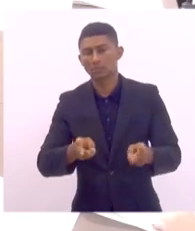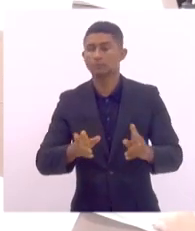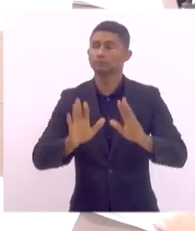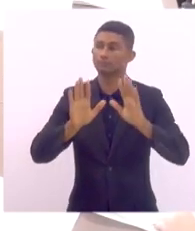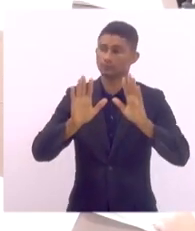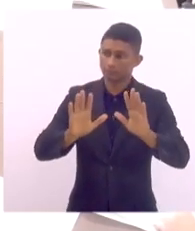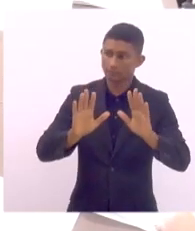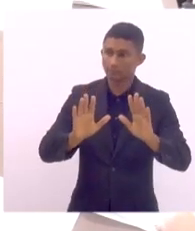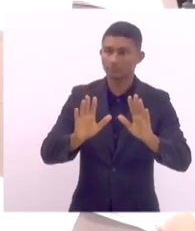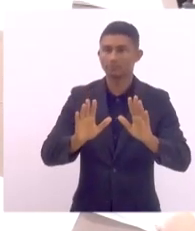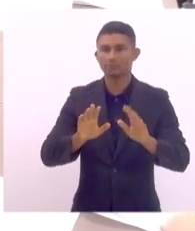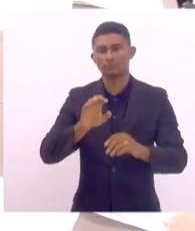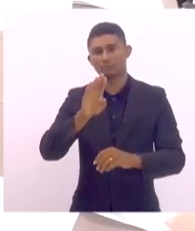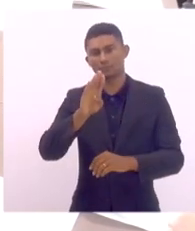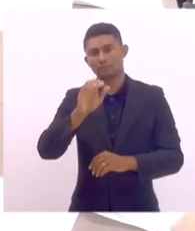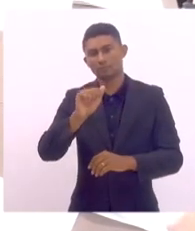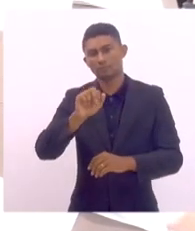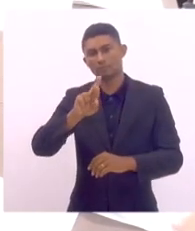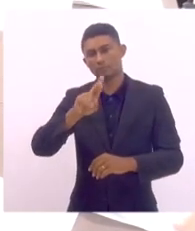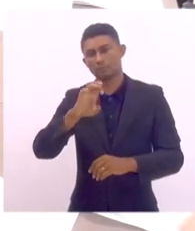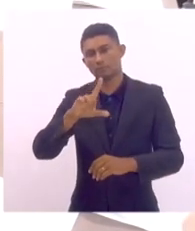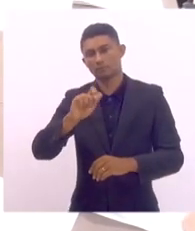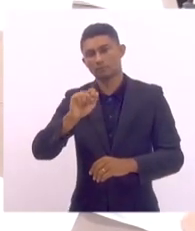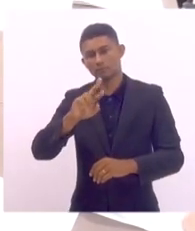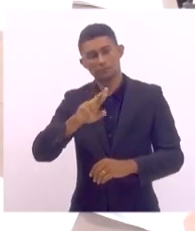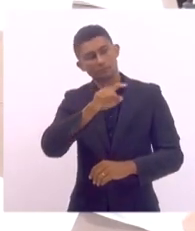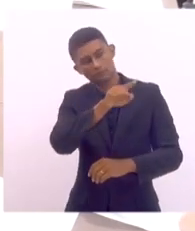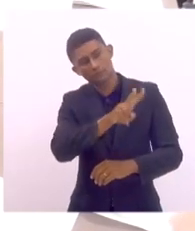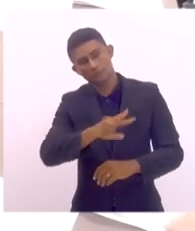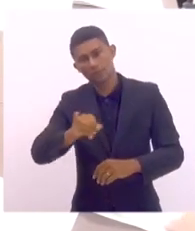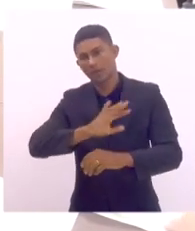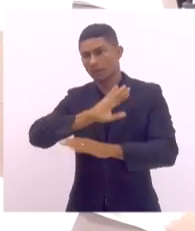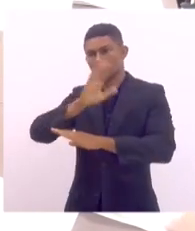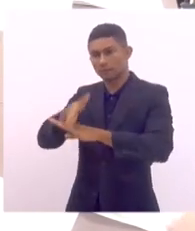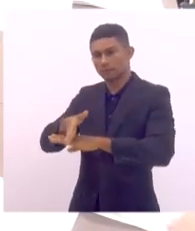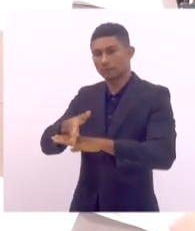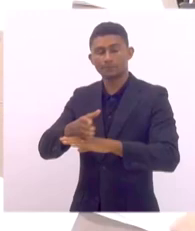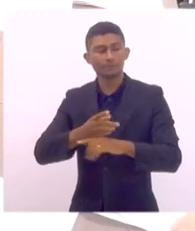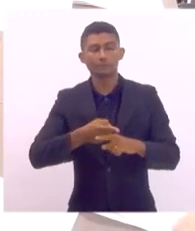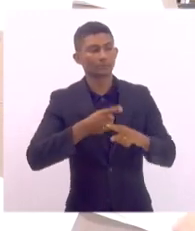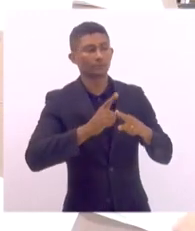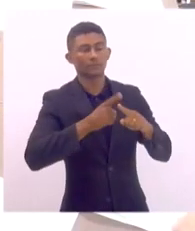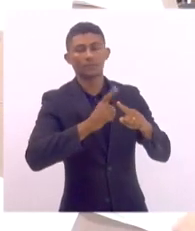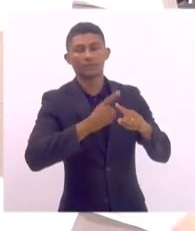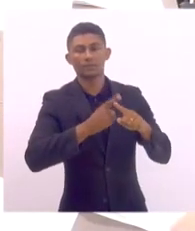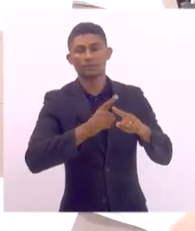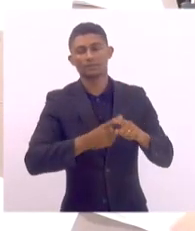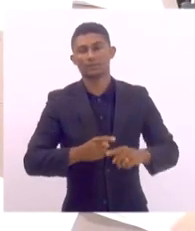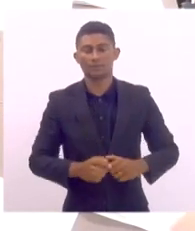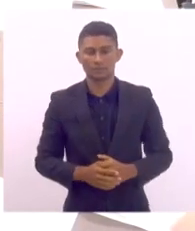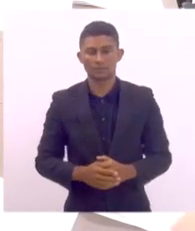o Bacelar falou que vai derrubar. Mesmo porque, deputado Rodrigo, deputada André Siciliano,